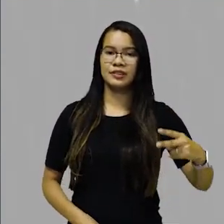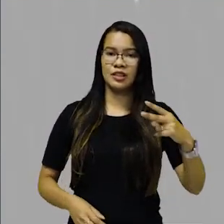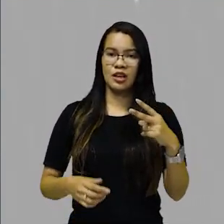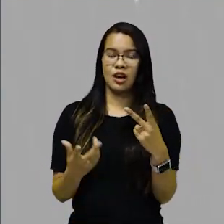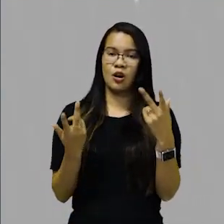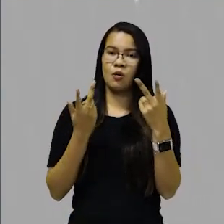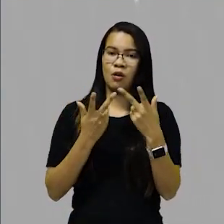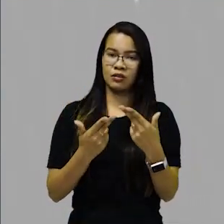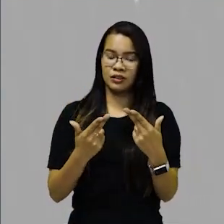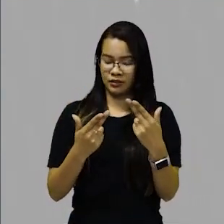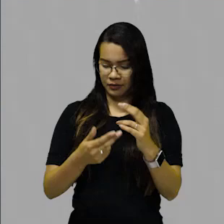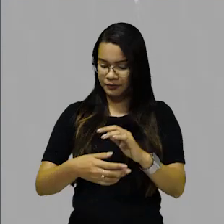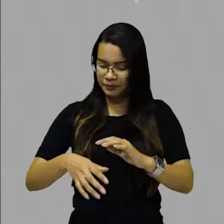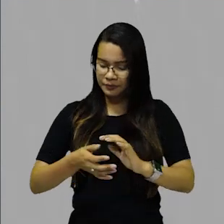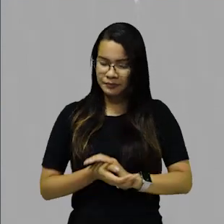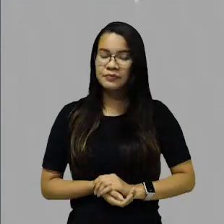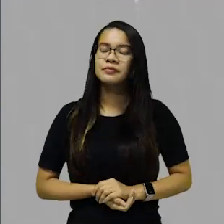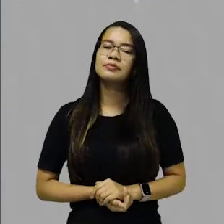de condições.